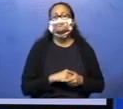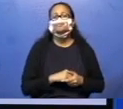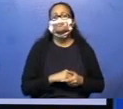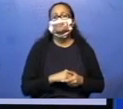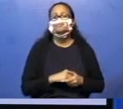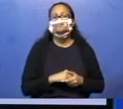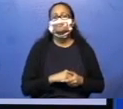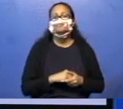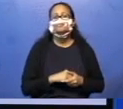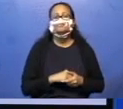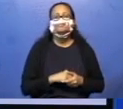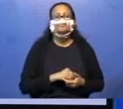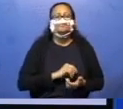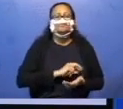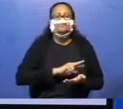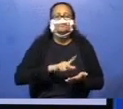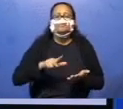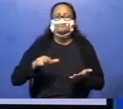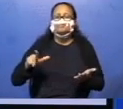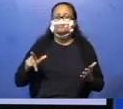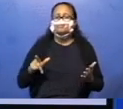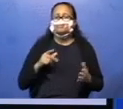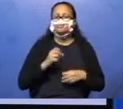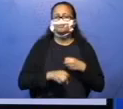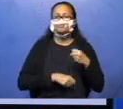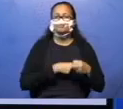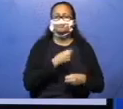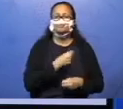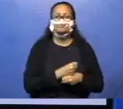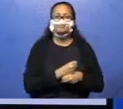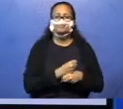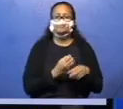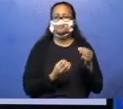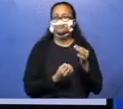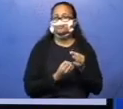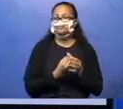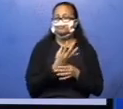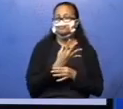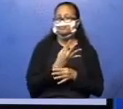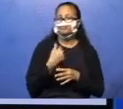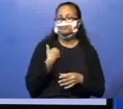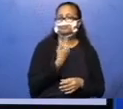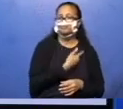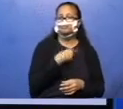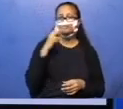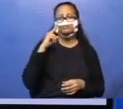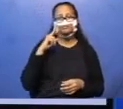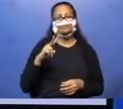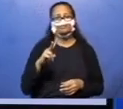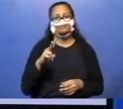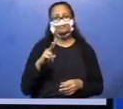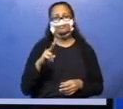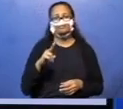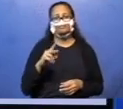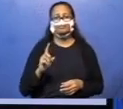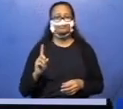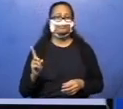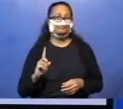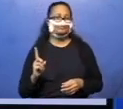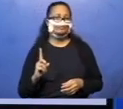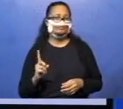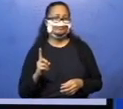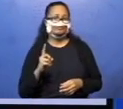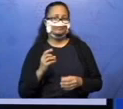de milhares e milhares de anos. As plantas que nós vemos hoje não são as mesmas plantas